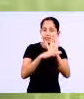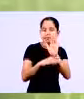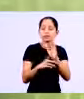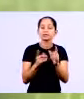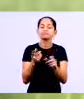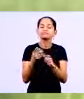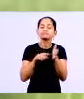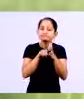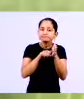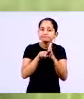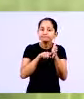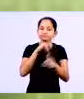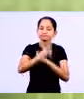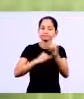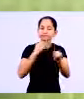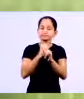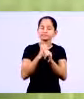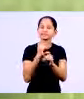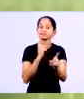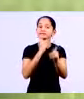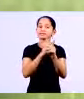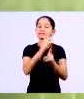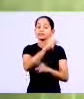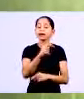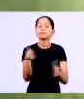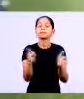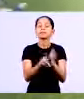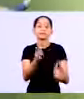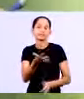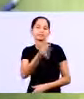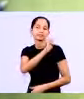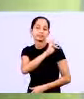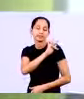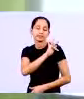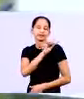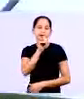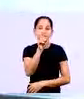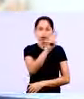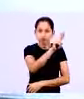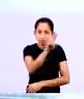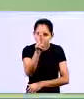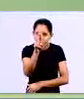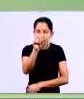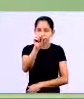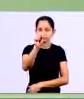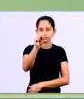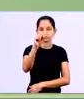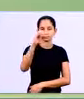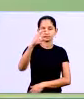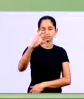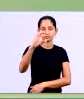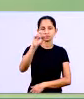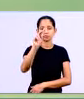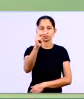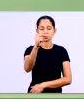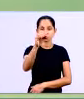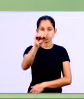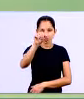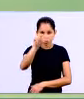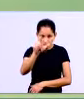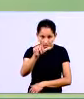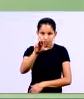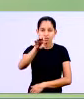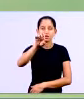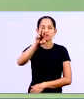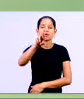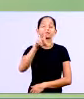vocês pesquisarem no Google Acadêmico, no Scholar, Google Scholar, ao invés de ser no Google geral, vocês, uma dica de